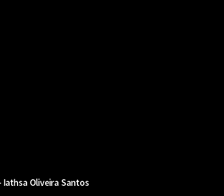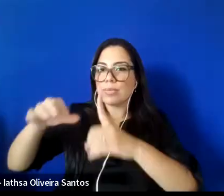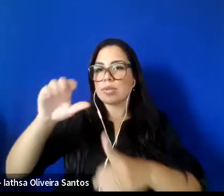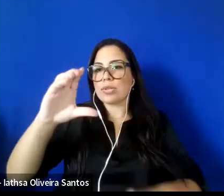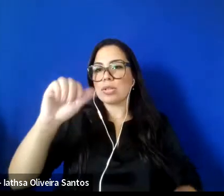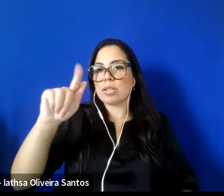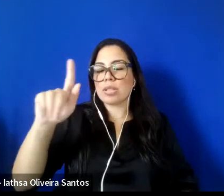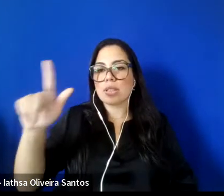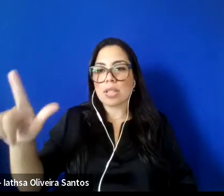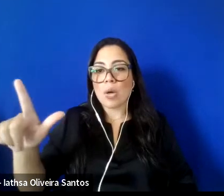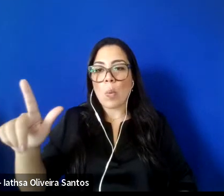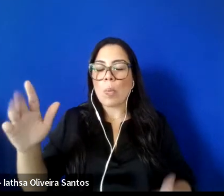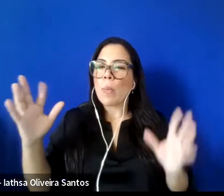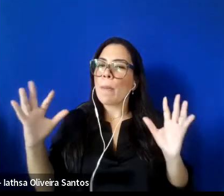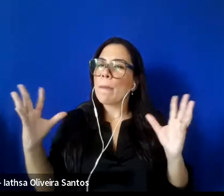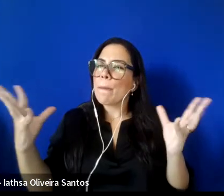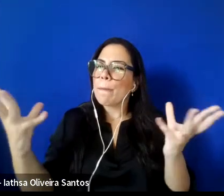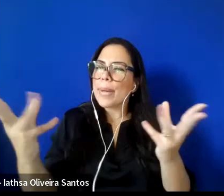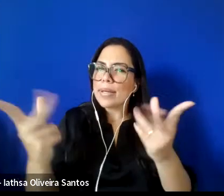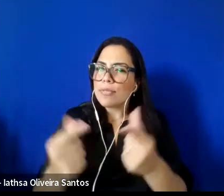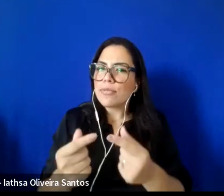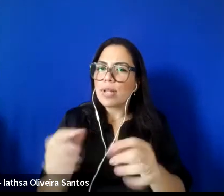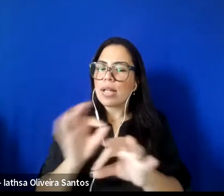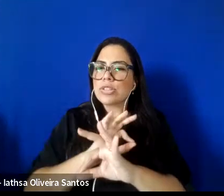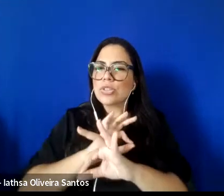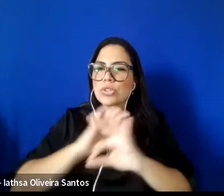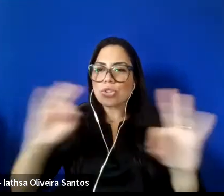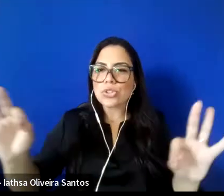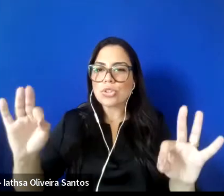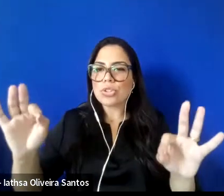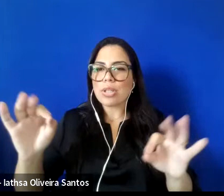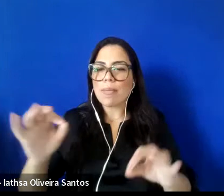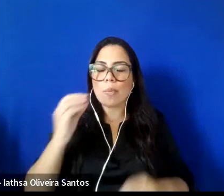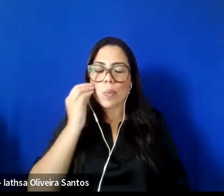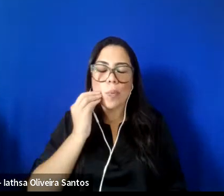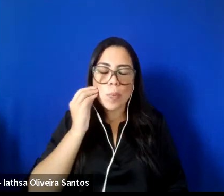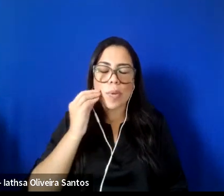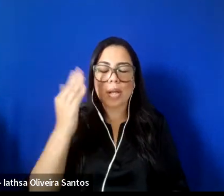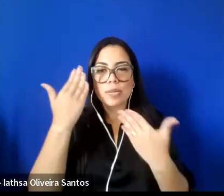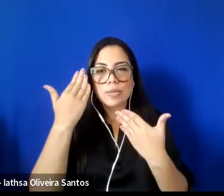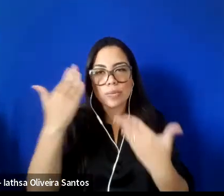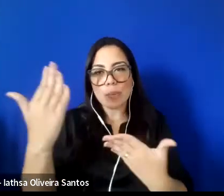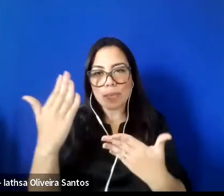foi extremamente enriquecedora a experiência. Muito obrigada.